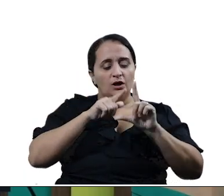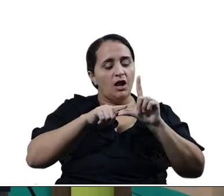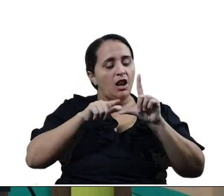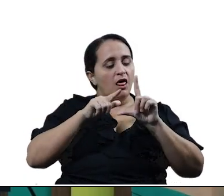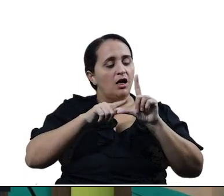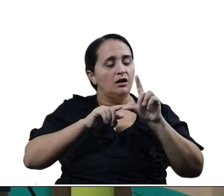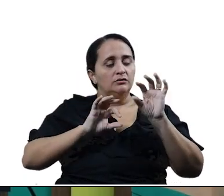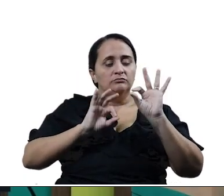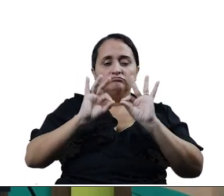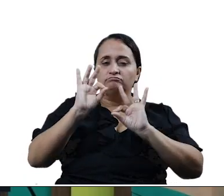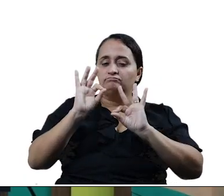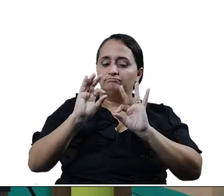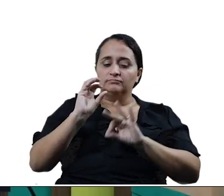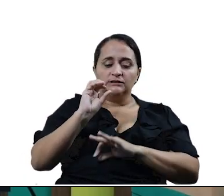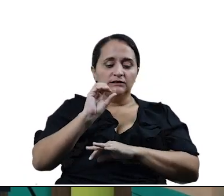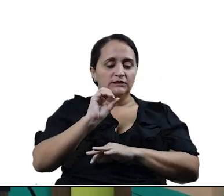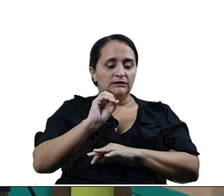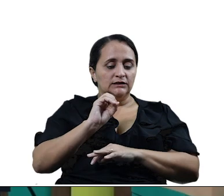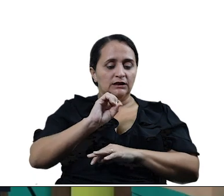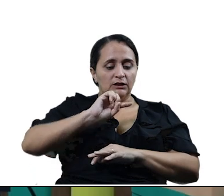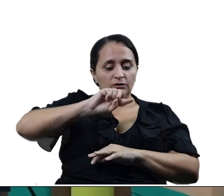é